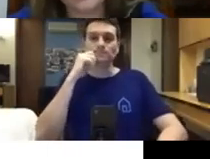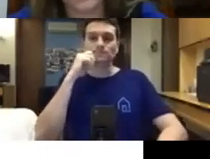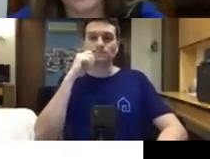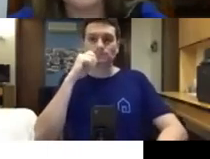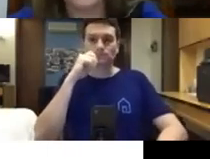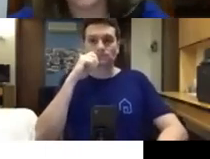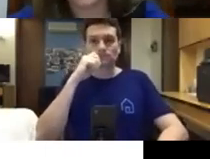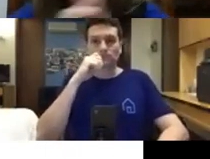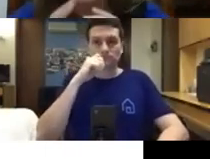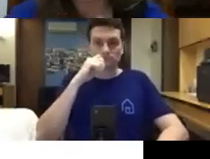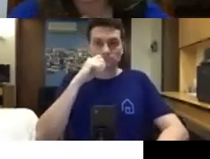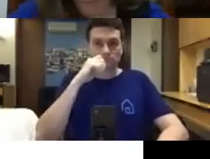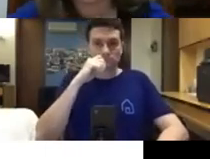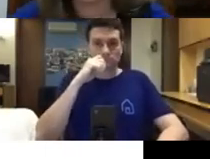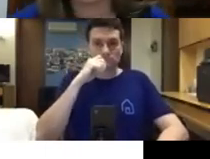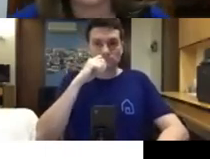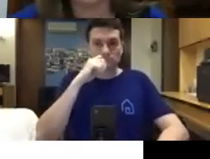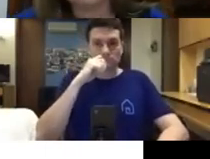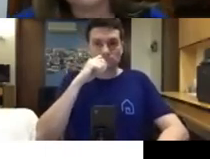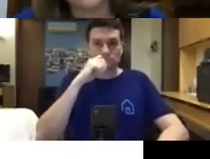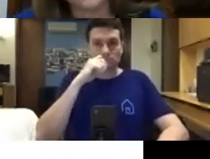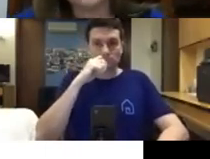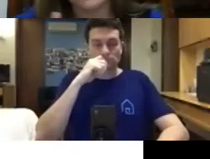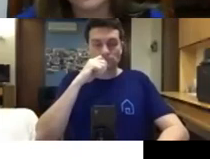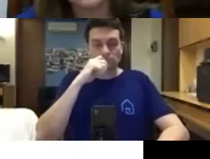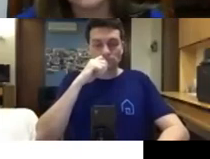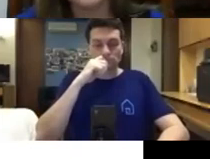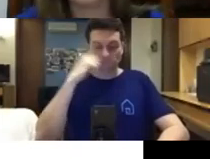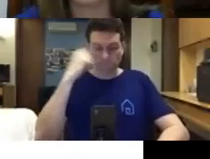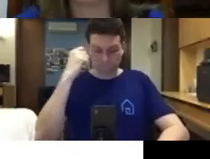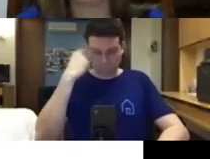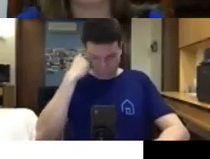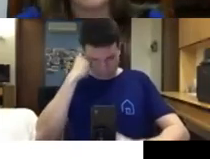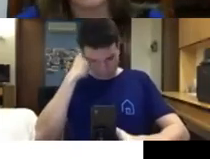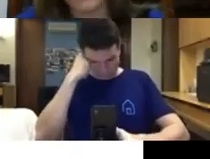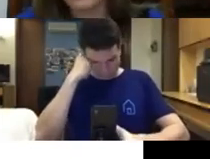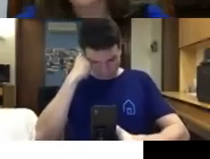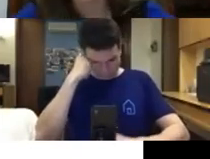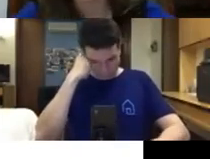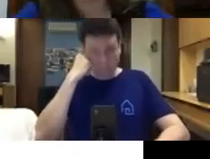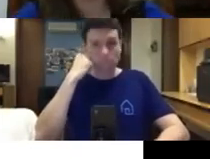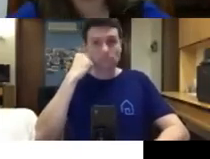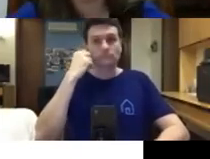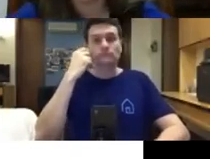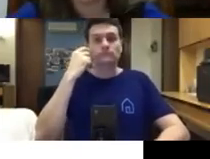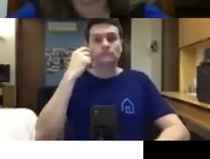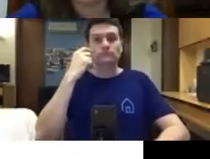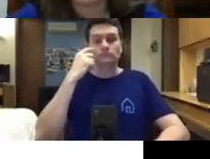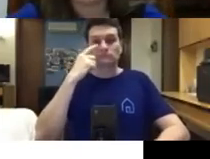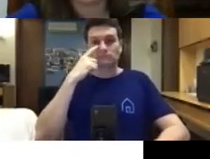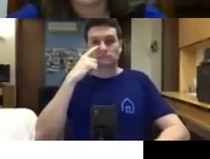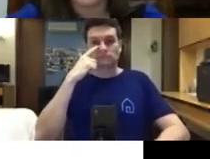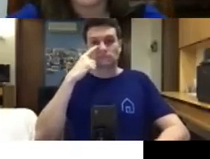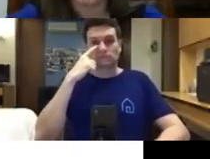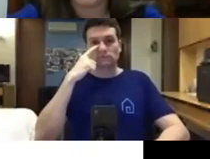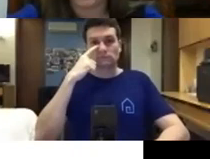de testemunho, a gente tem que entender muito bem o que aconteceu no incêndio com a estrutura, né. Trago um exemplo aqui de